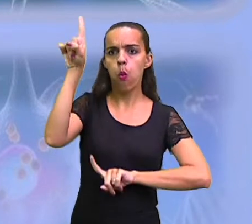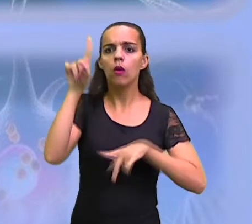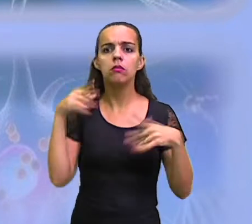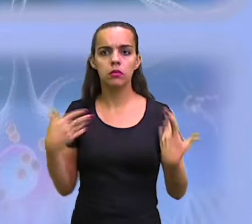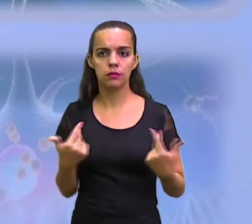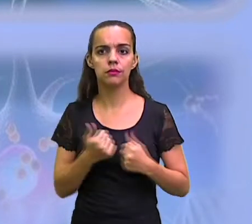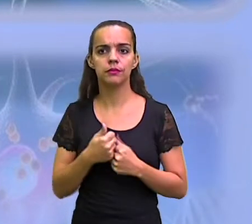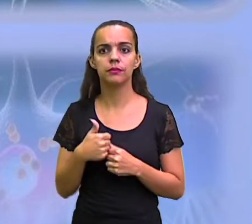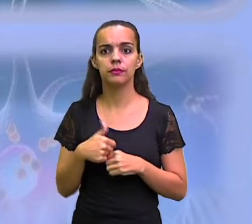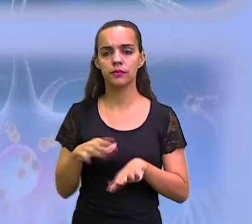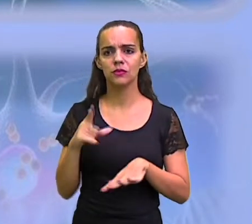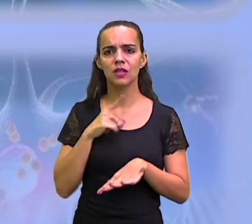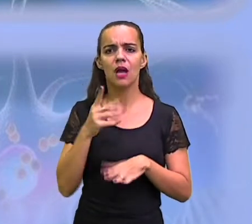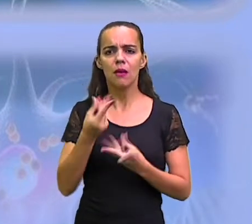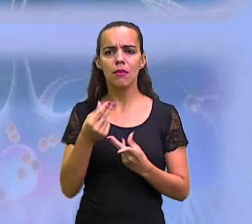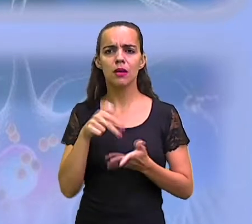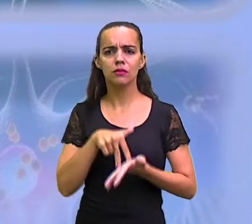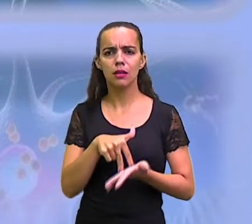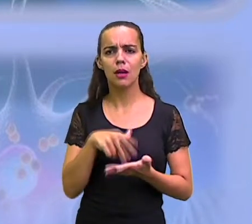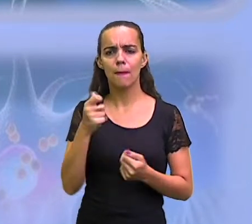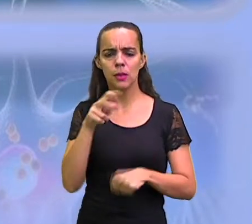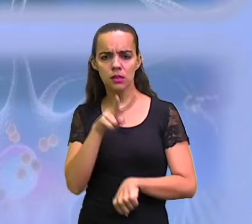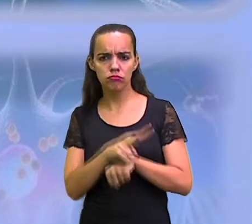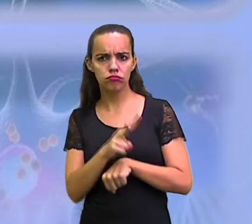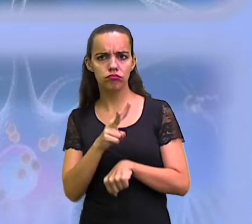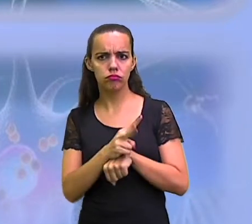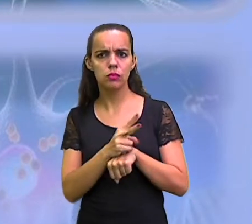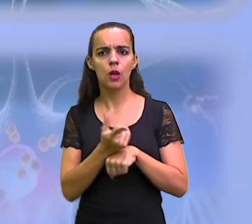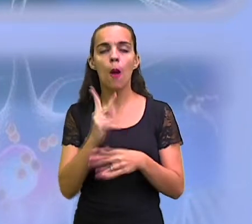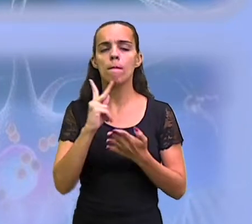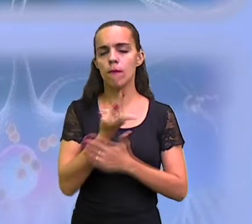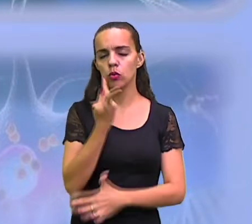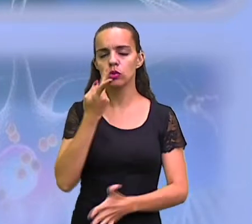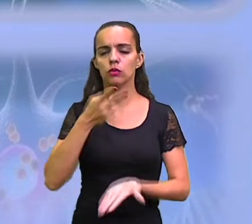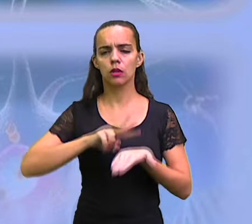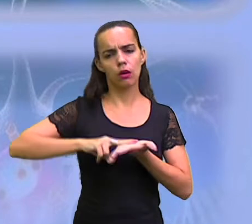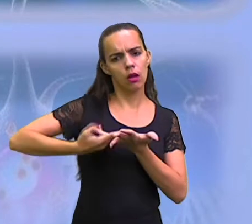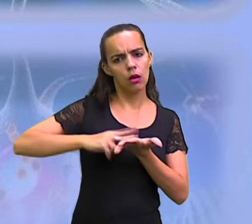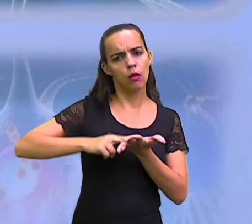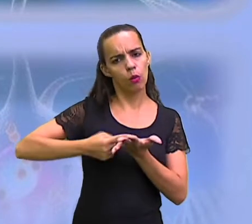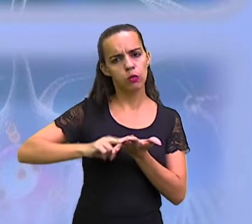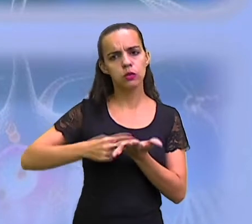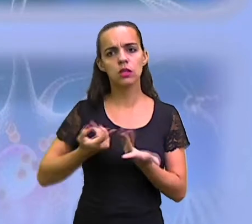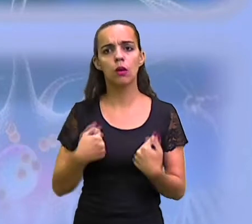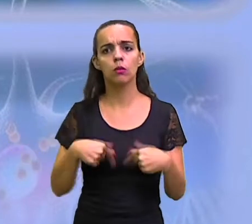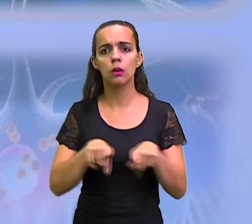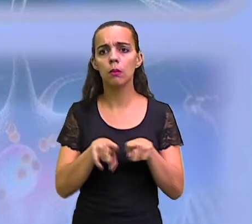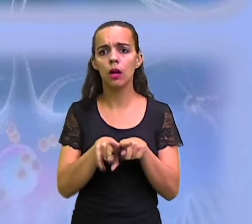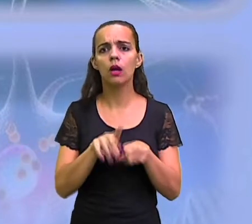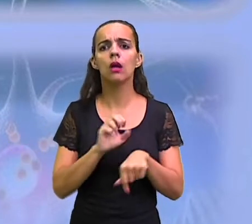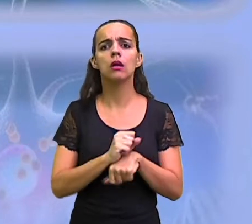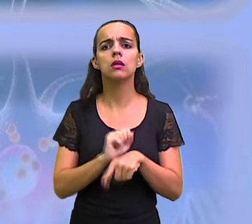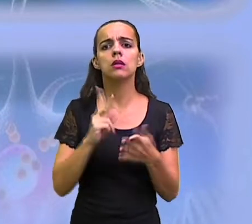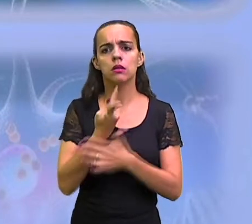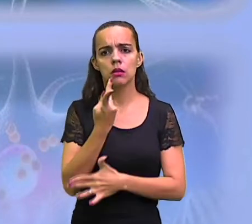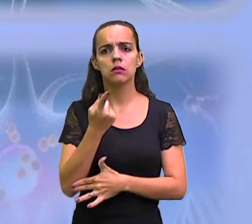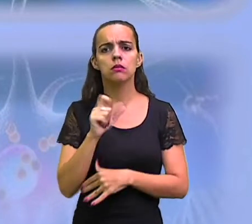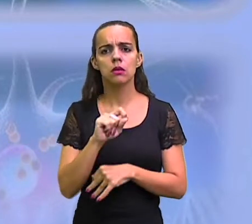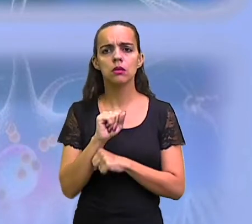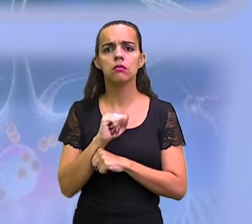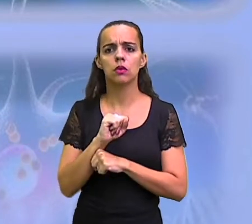de um monitoramento, visto que a elevação da temperatura do nosso corpo, ele pode causar um